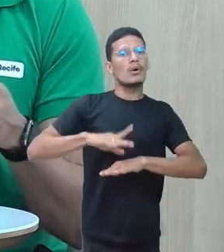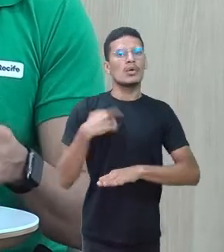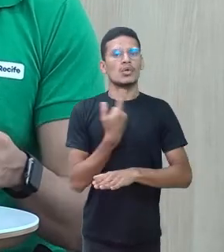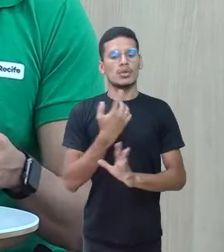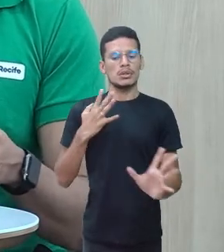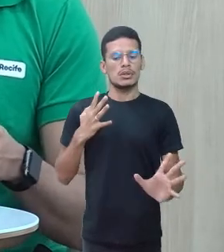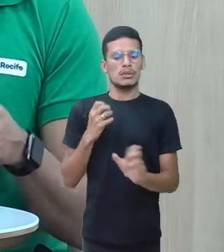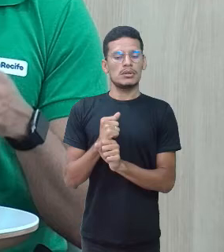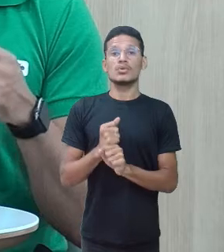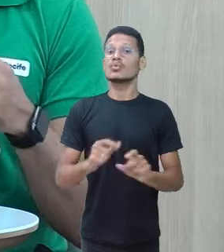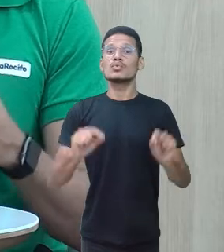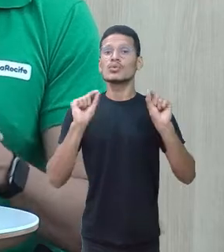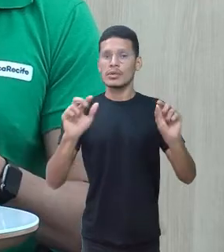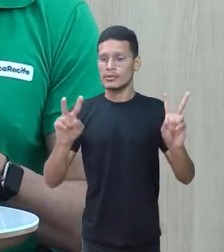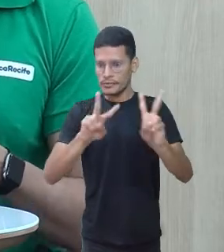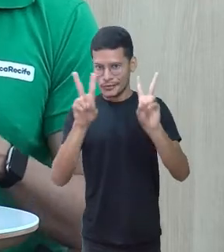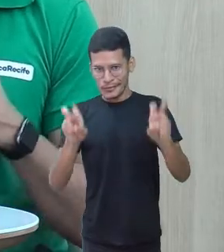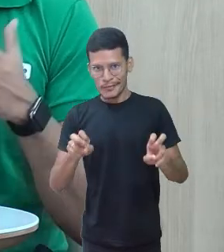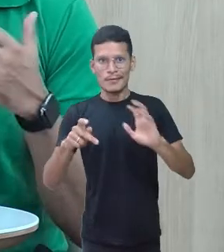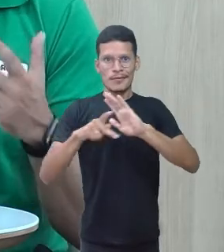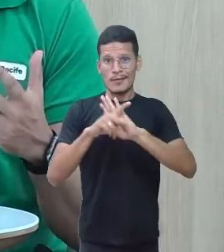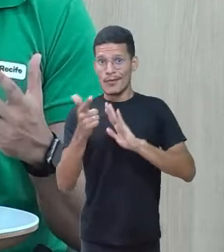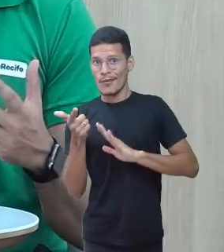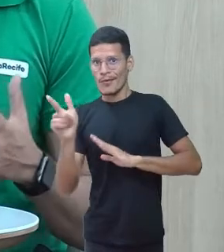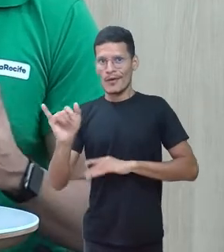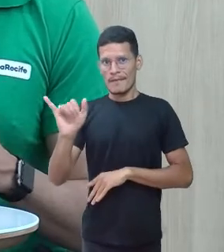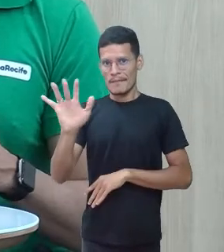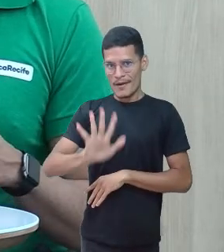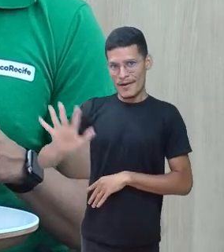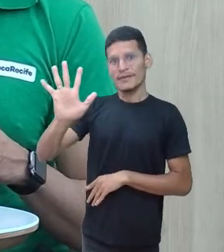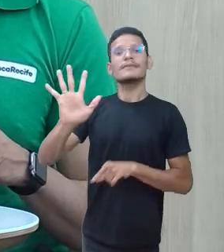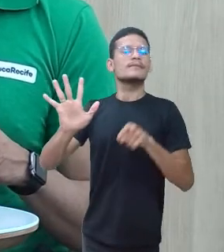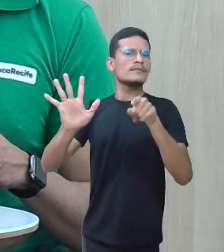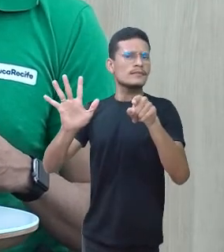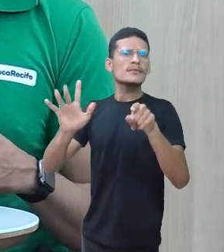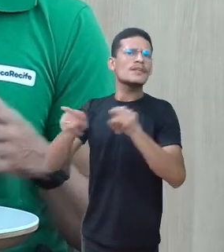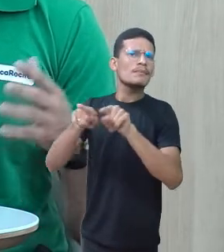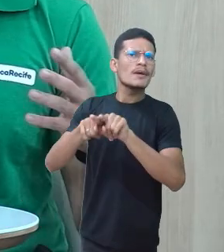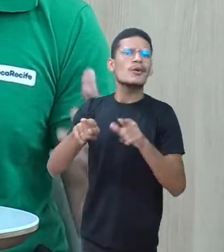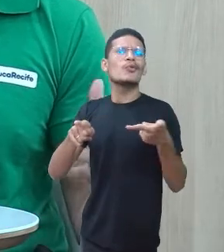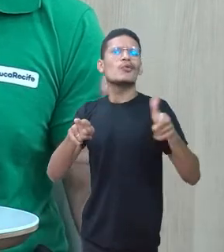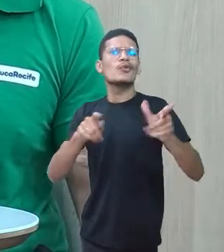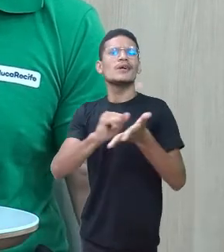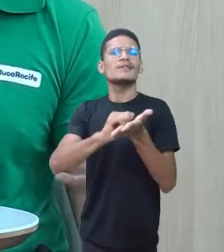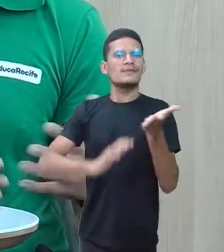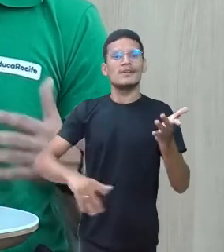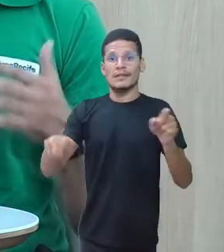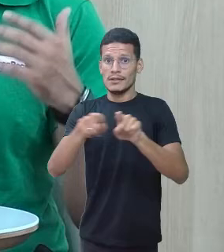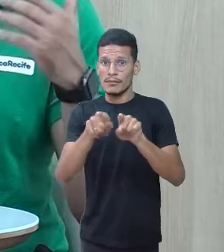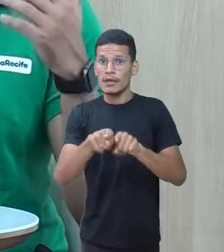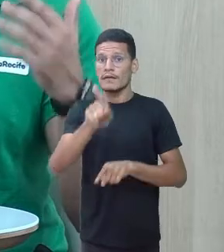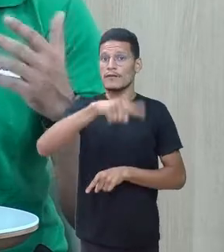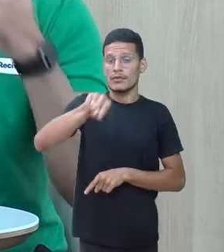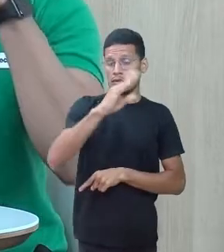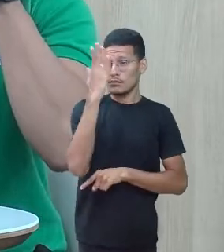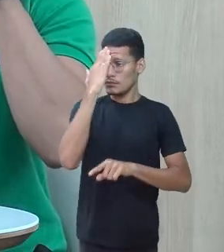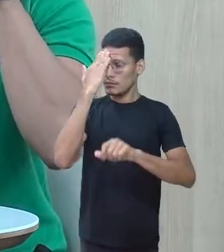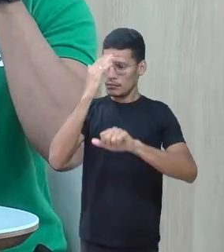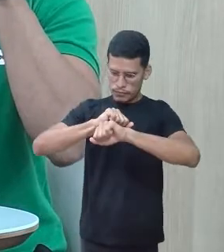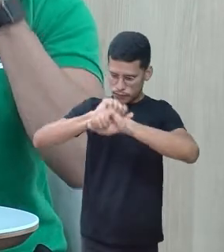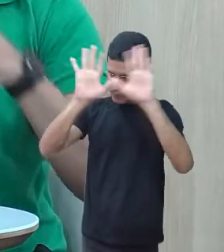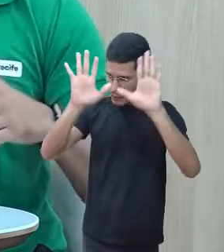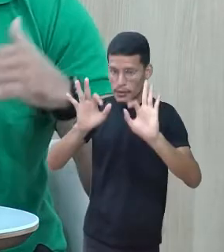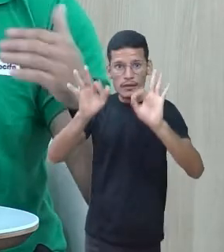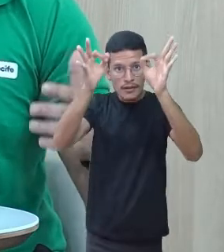os cálculos em relação a outras imagens, certo? E até em relação a exercícios mesmos, você entenda,